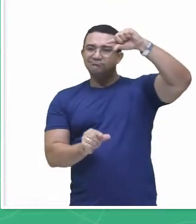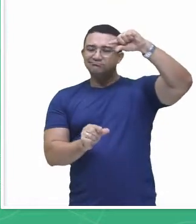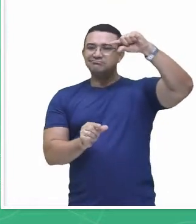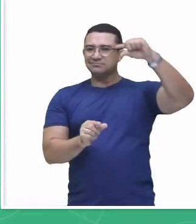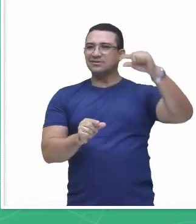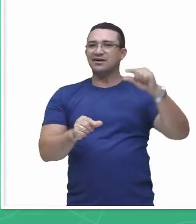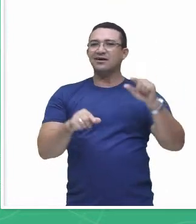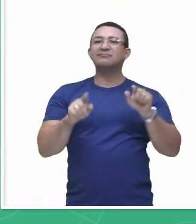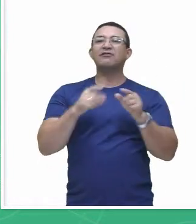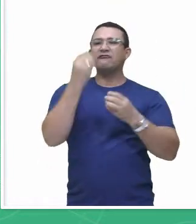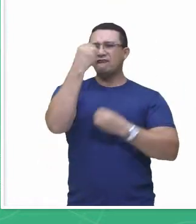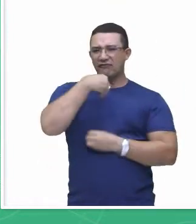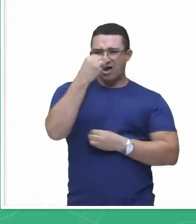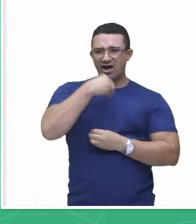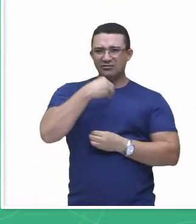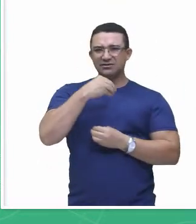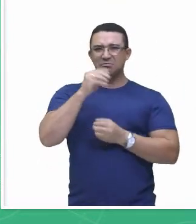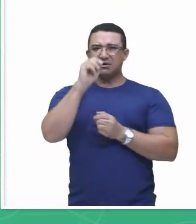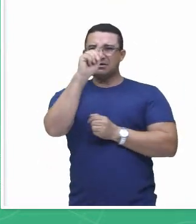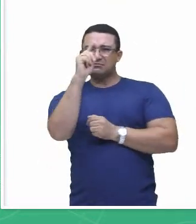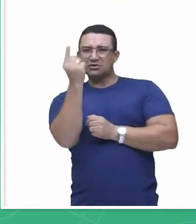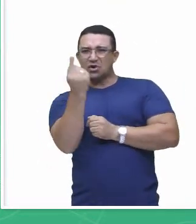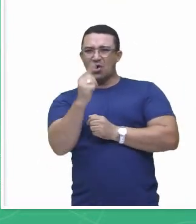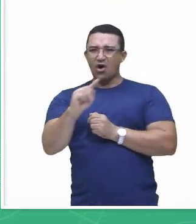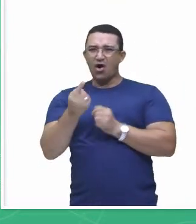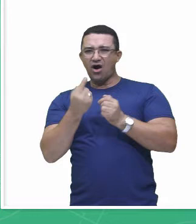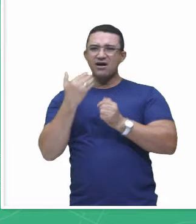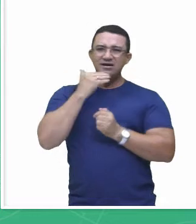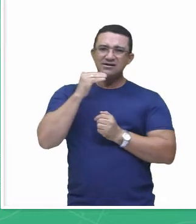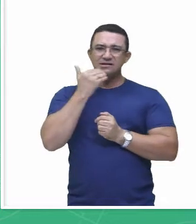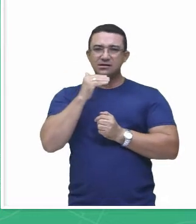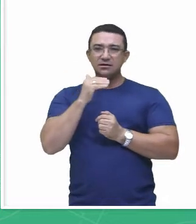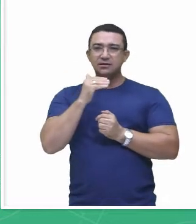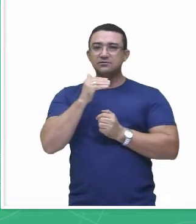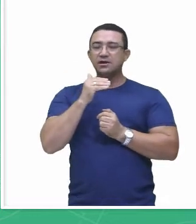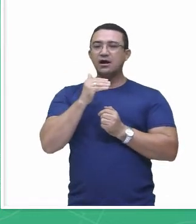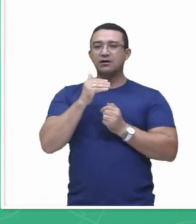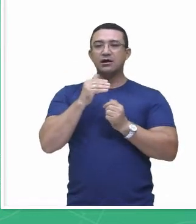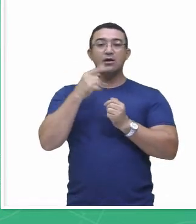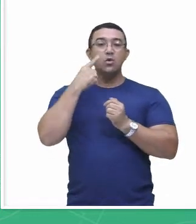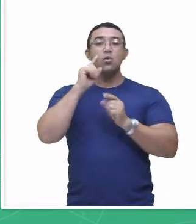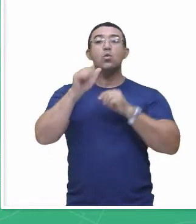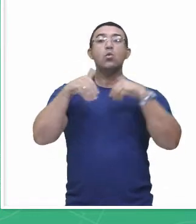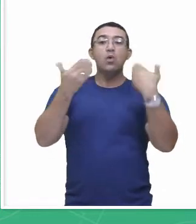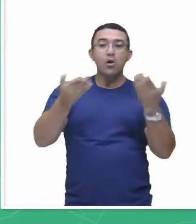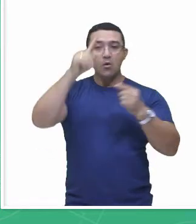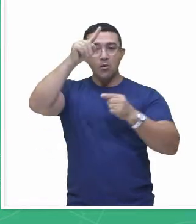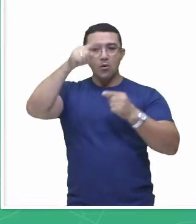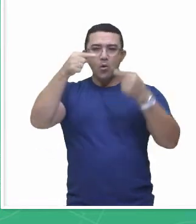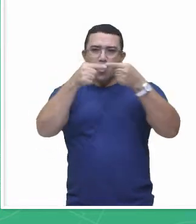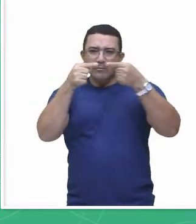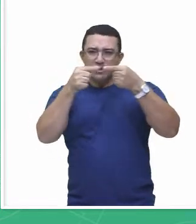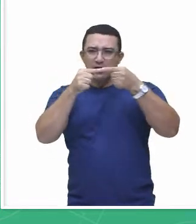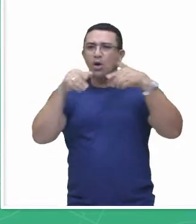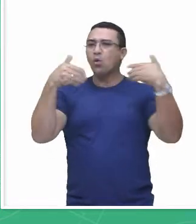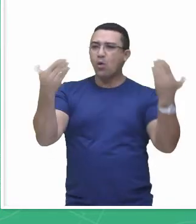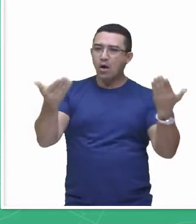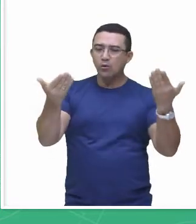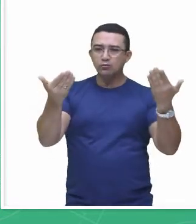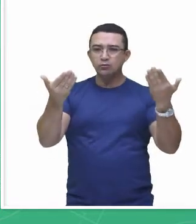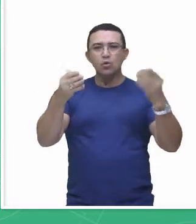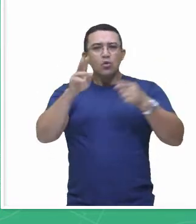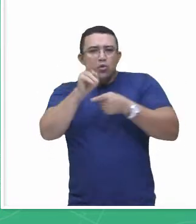e deformada. Das alternativas abaixo, qual é a que representa um cuidado para a saúde da